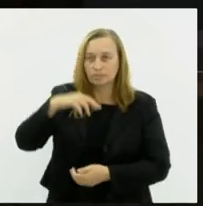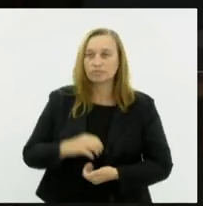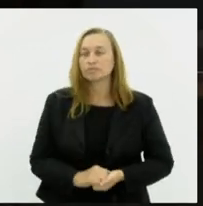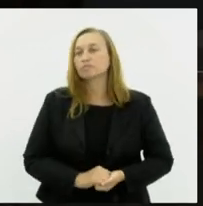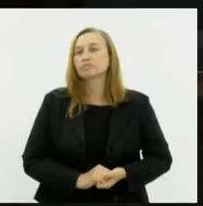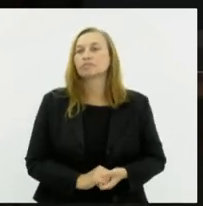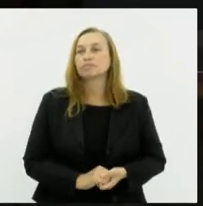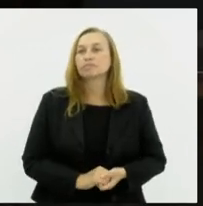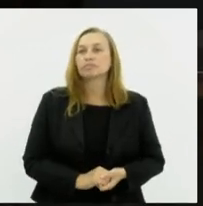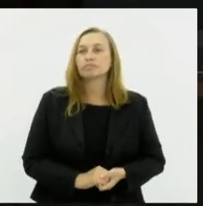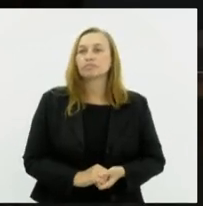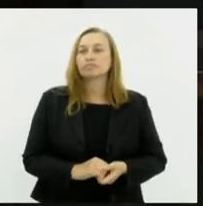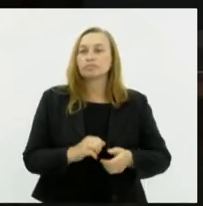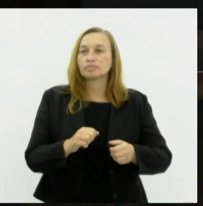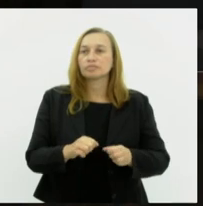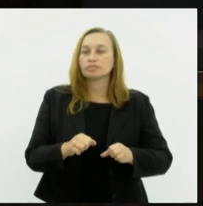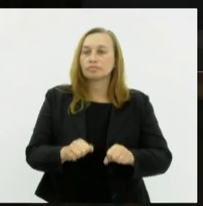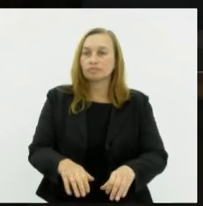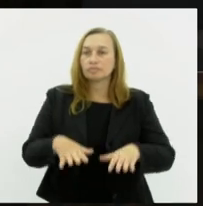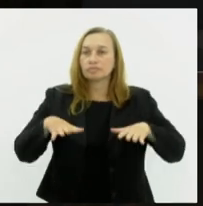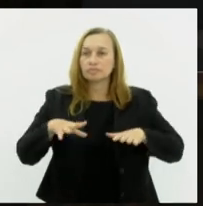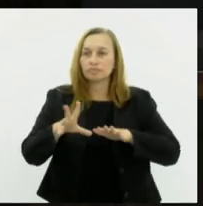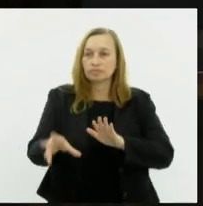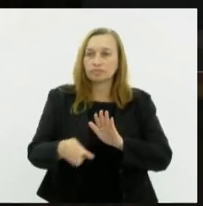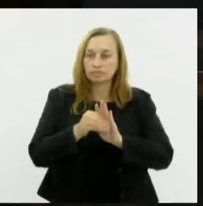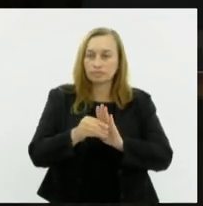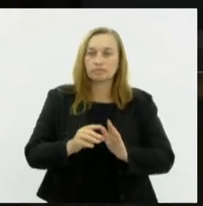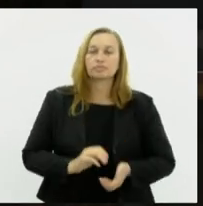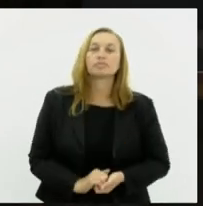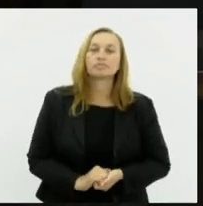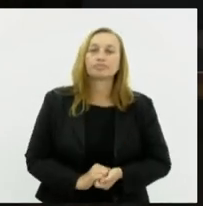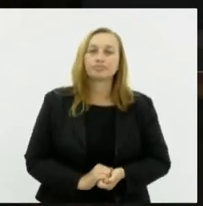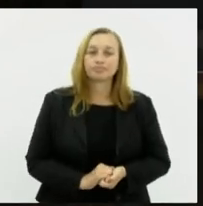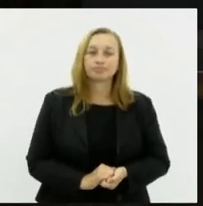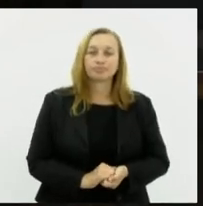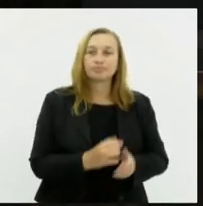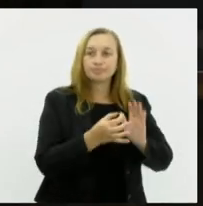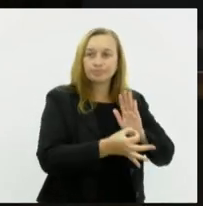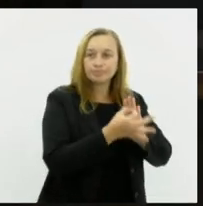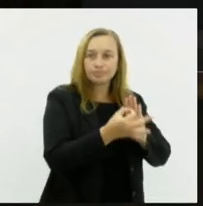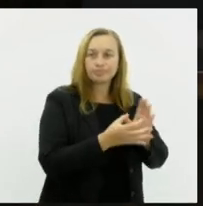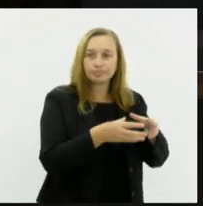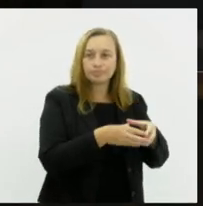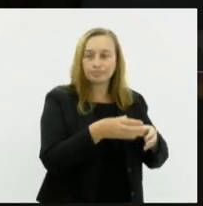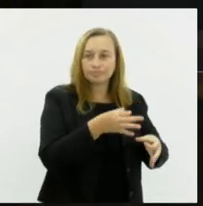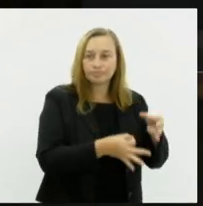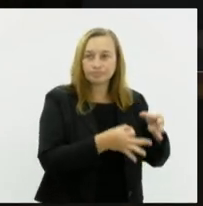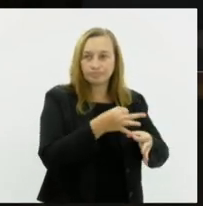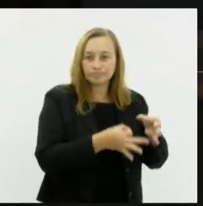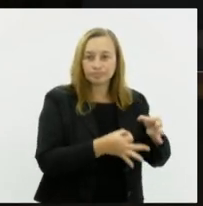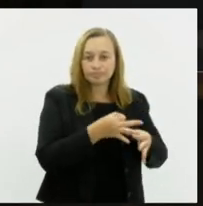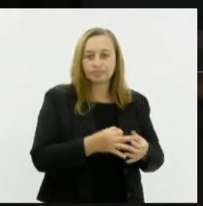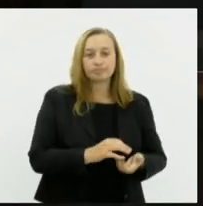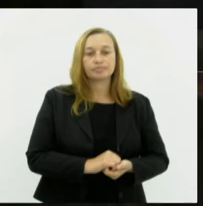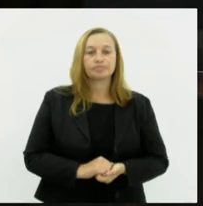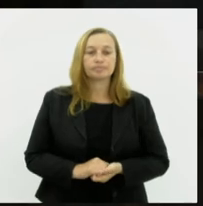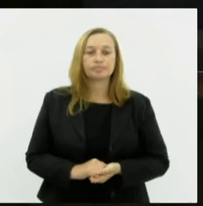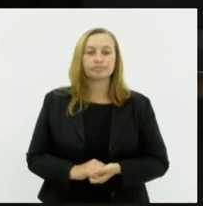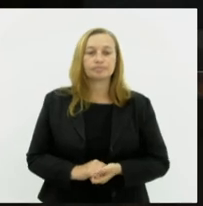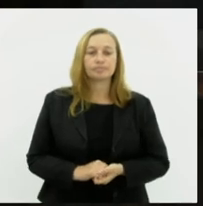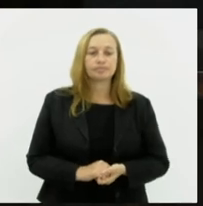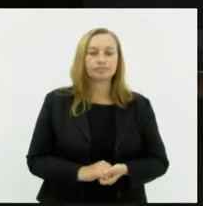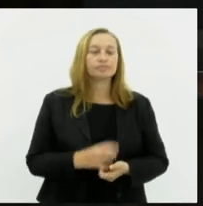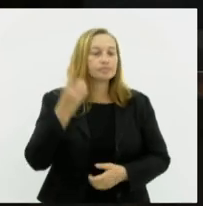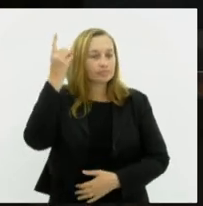Controle, as emendas de plenário. Para emitir parecer da Comissão de Constituição e